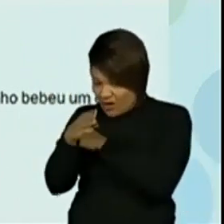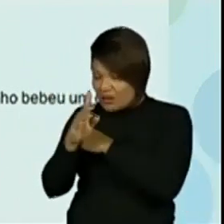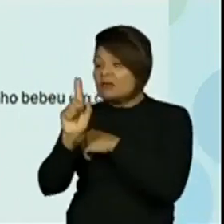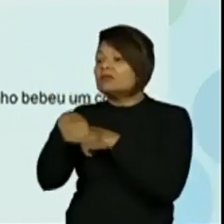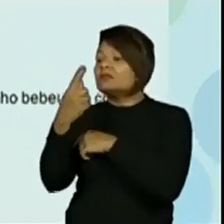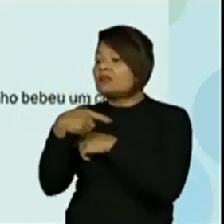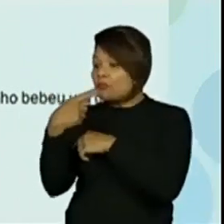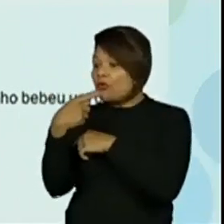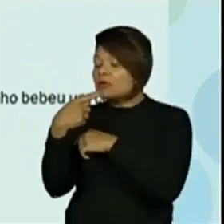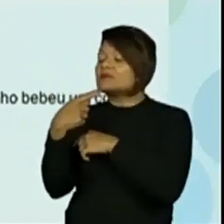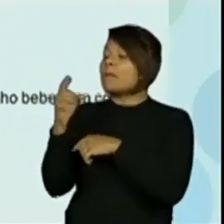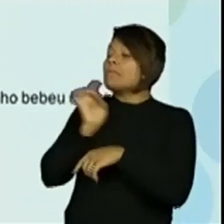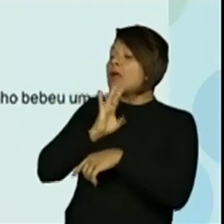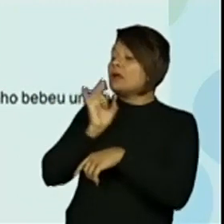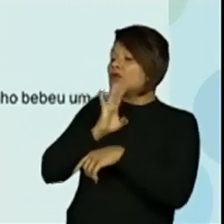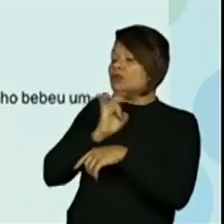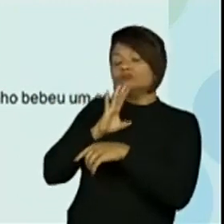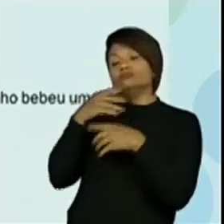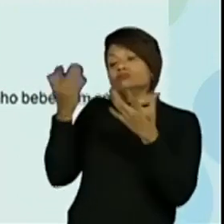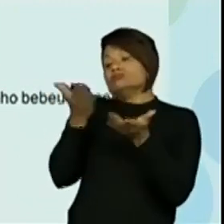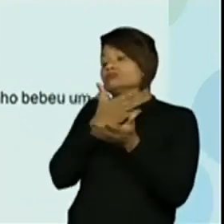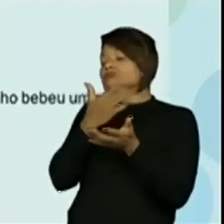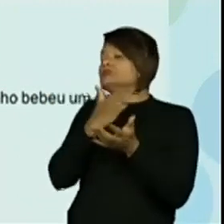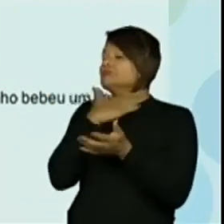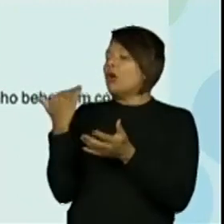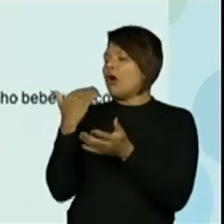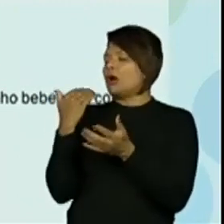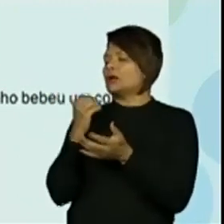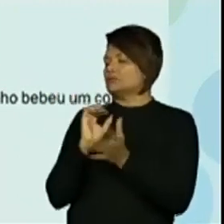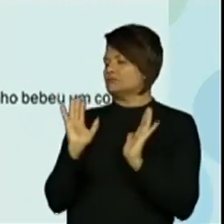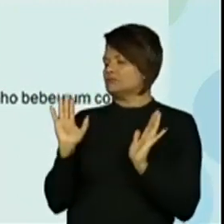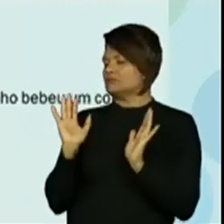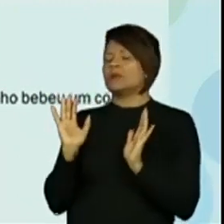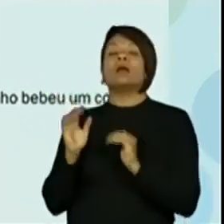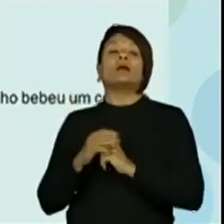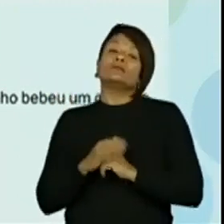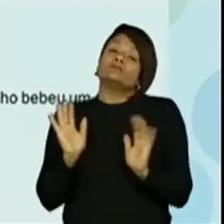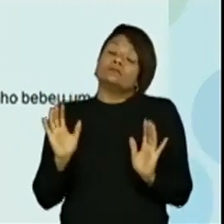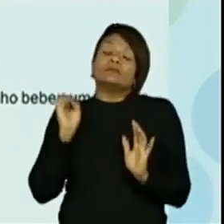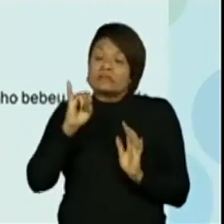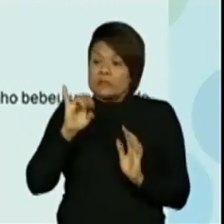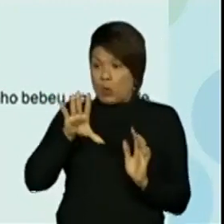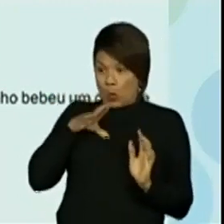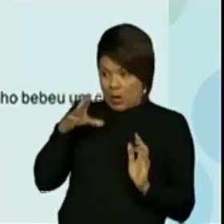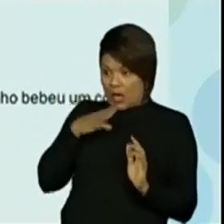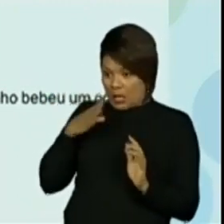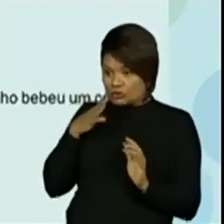caixão para carregar quem teve a coragem de passar a noite lá.